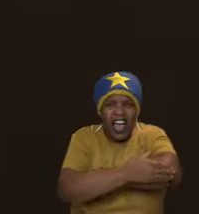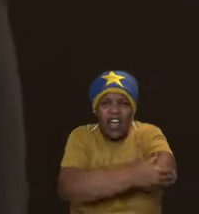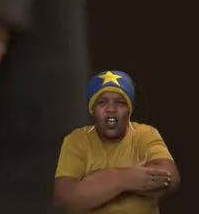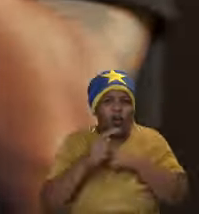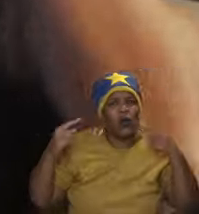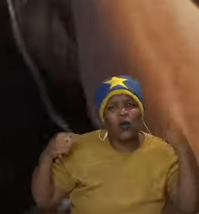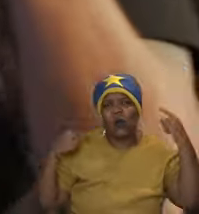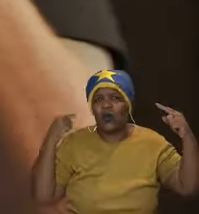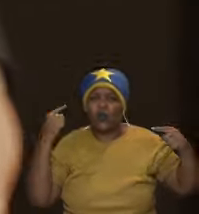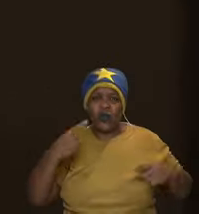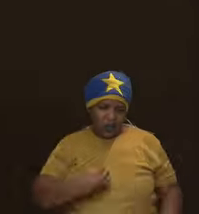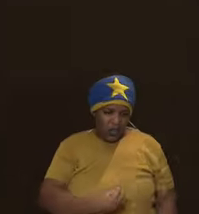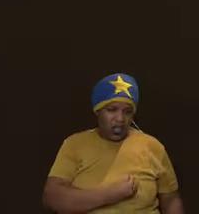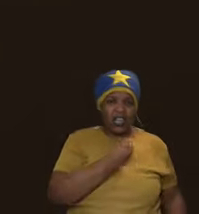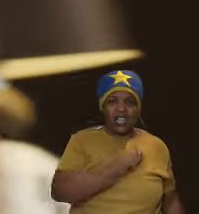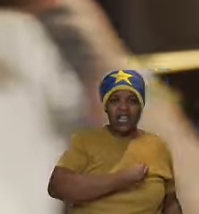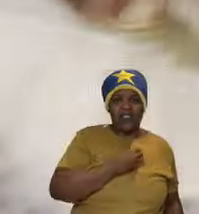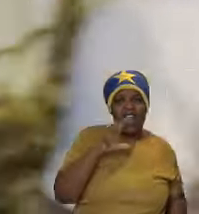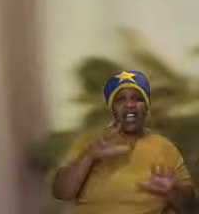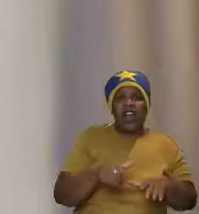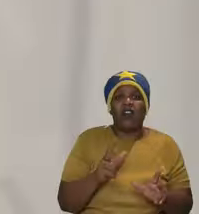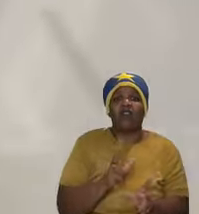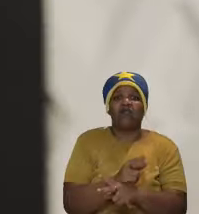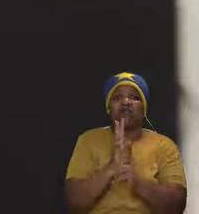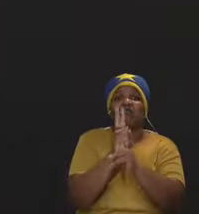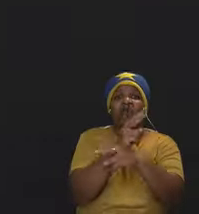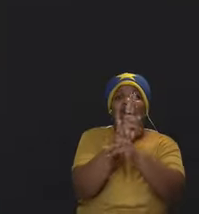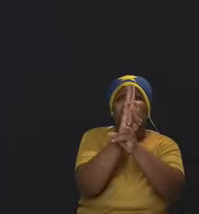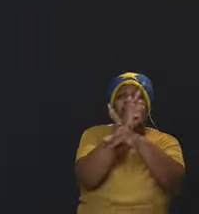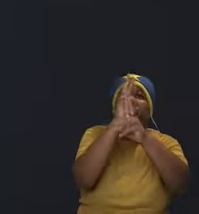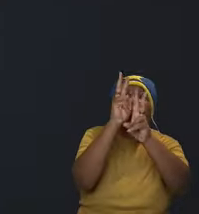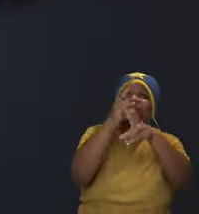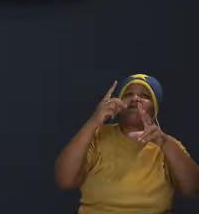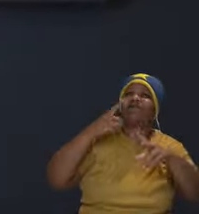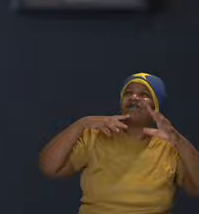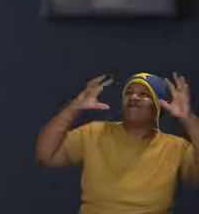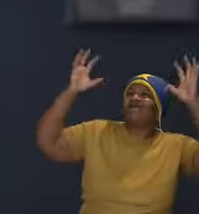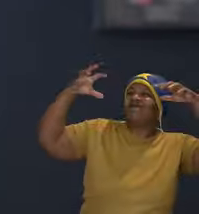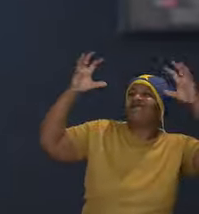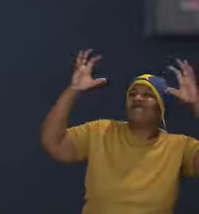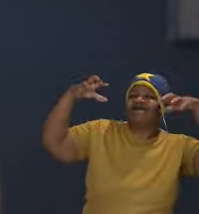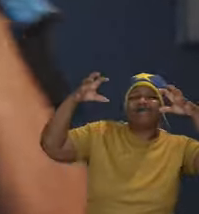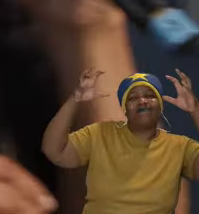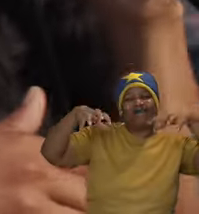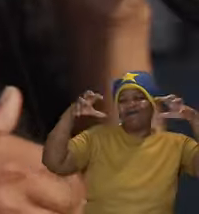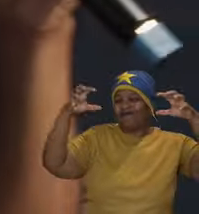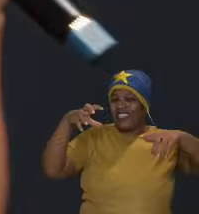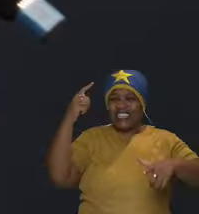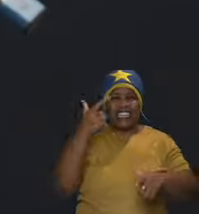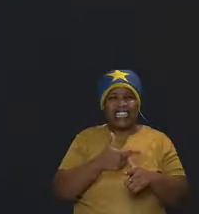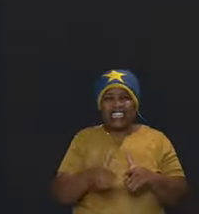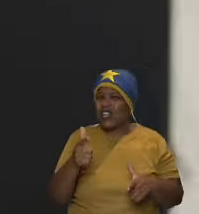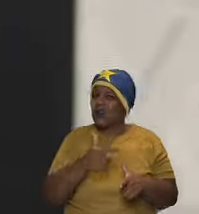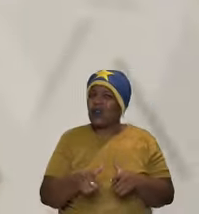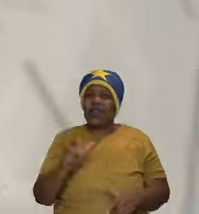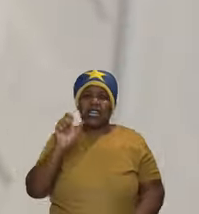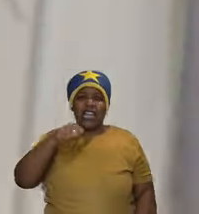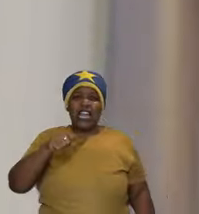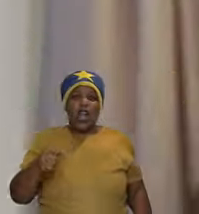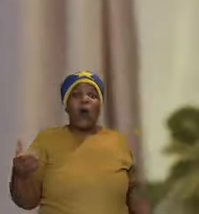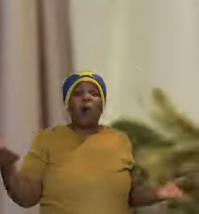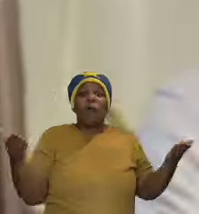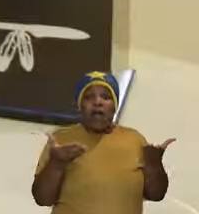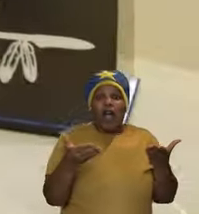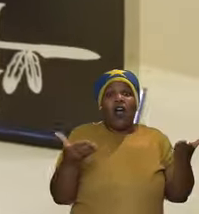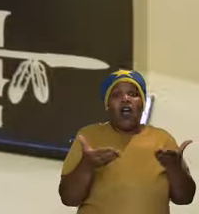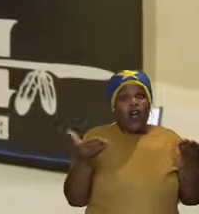voou, vida de é vendaval, pouco sobreviver a uma tempestade no quintal, porque hoje vai ter festa